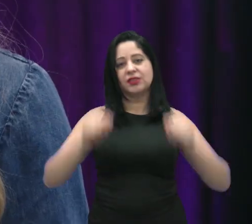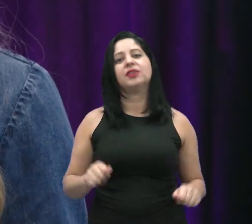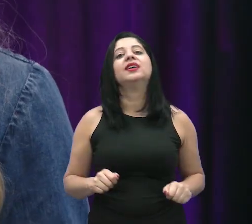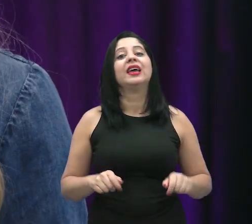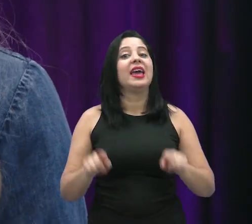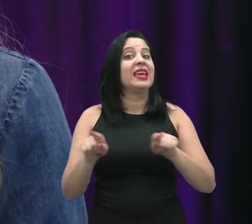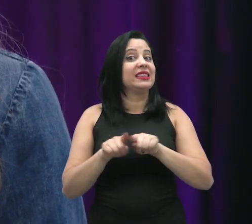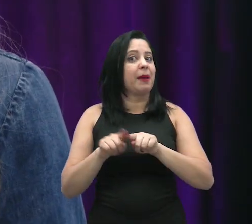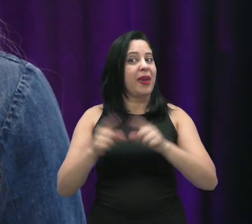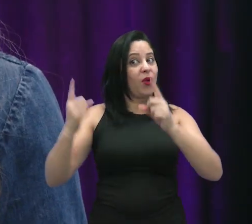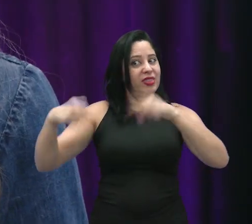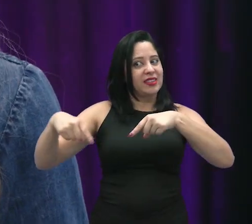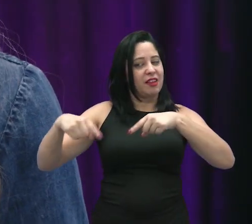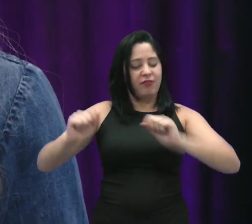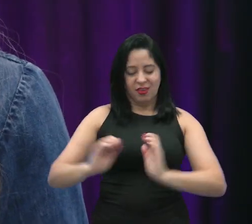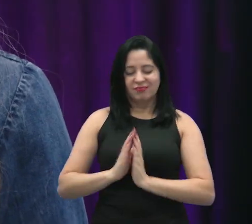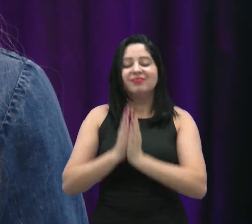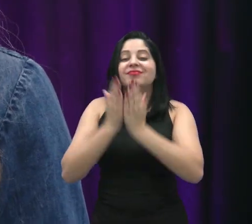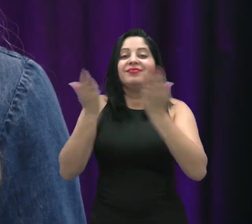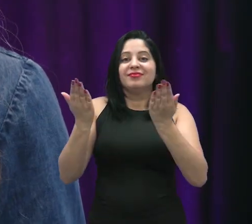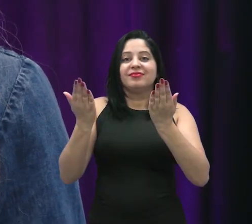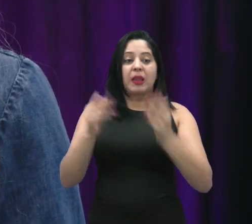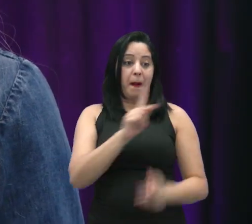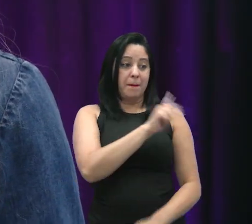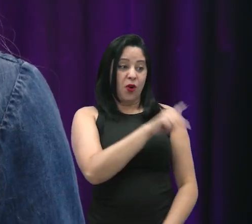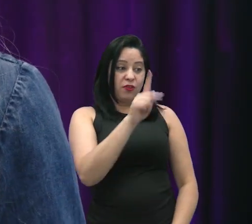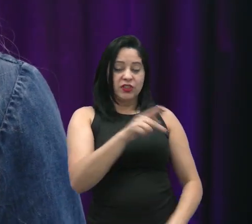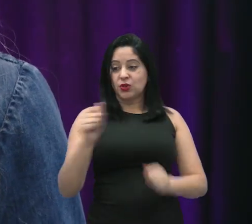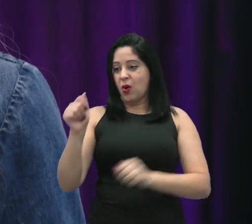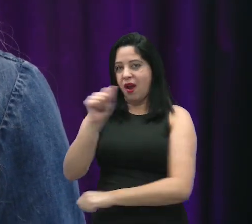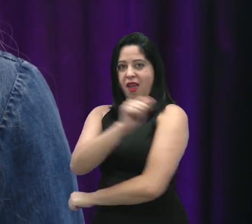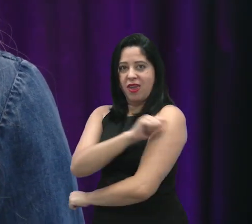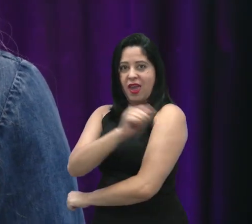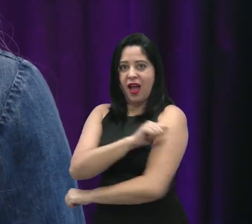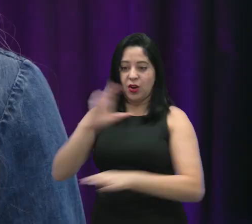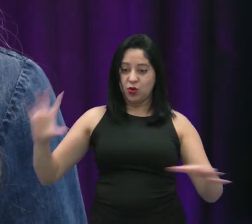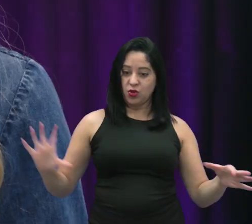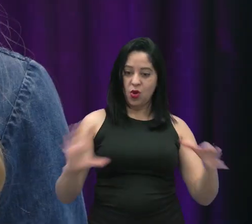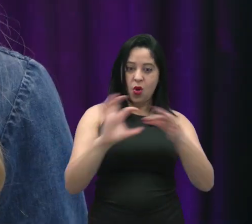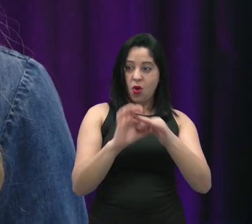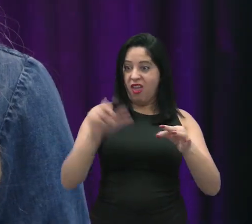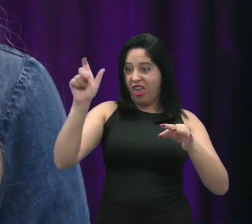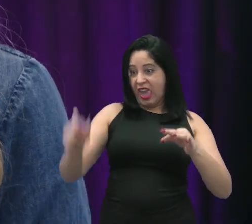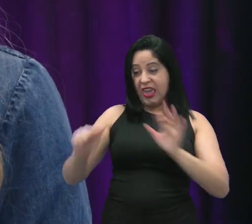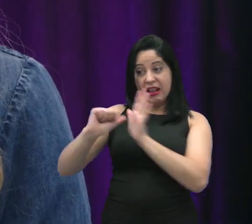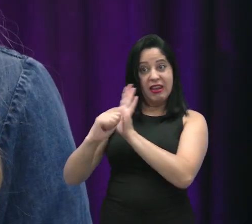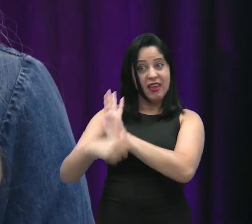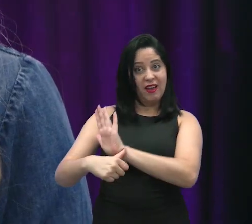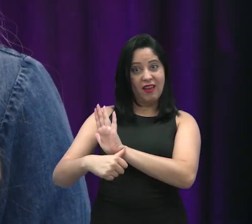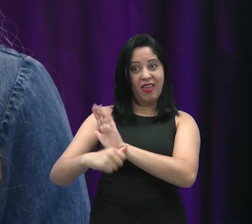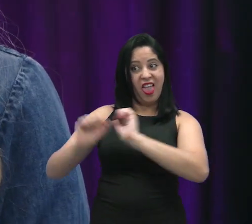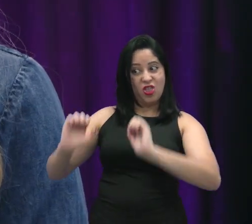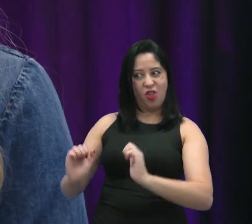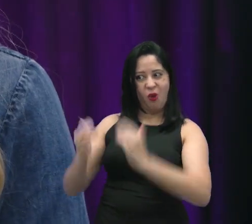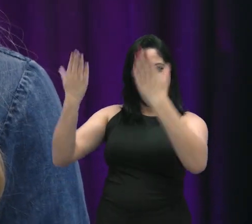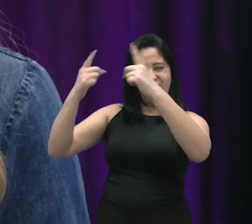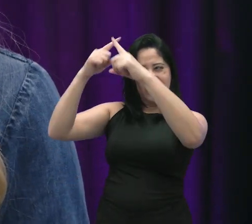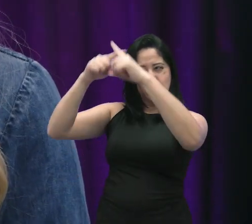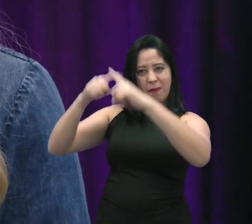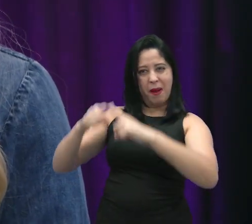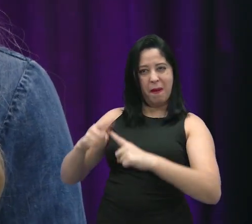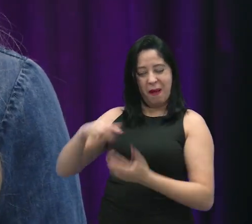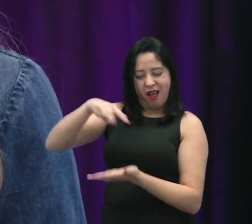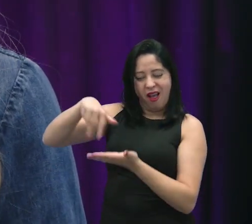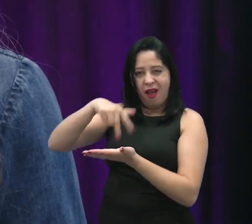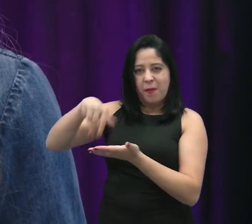E ainda, no Desafio Inspiração, o elo entre professor e aluno levou um jovem com síndrome de Down a um dos